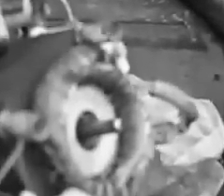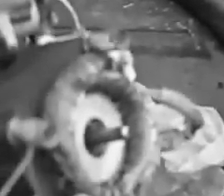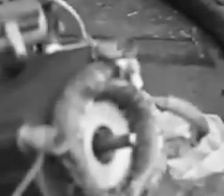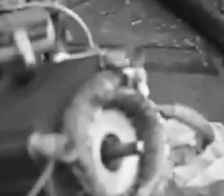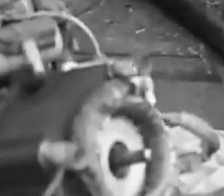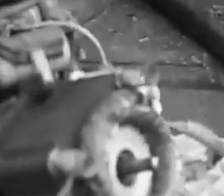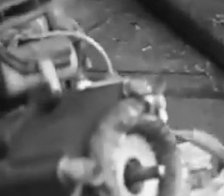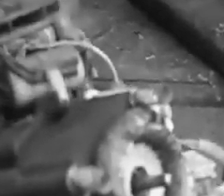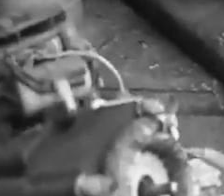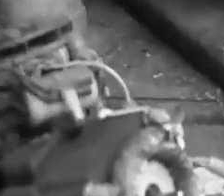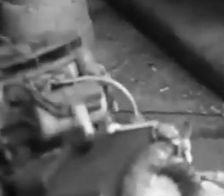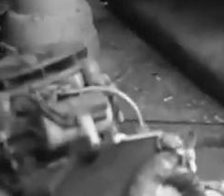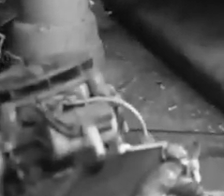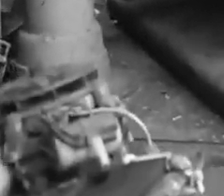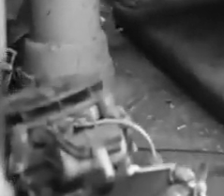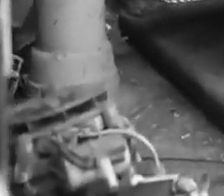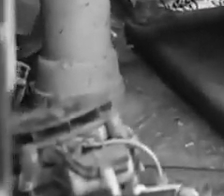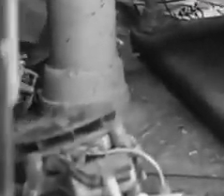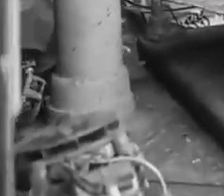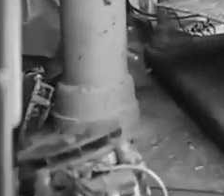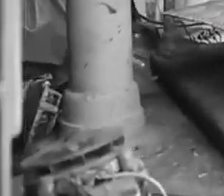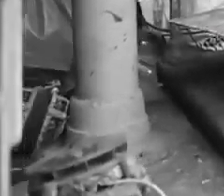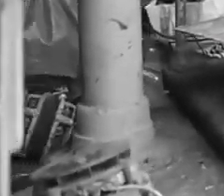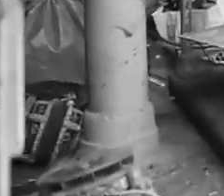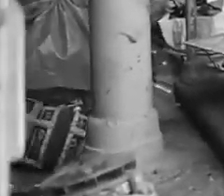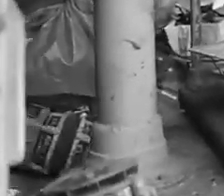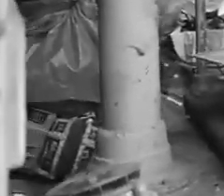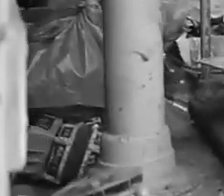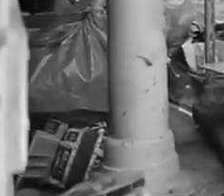trabalhando diariamente em um ferro velho.